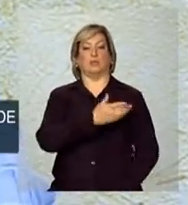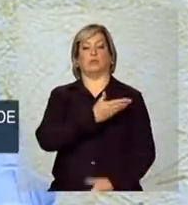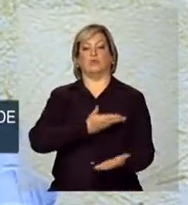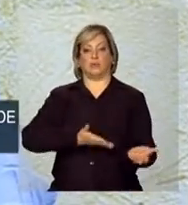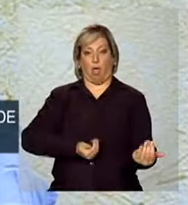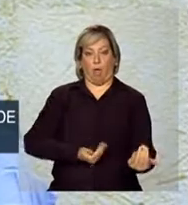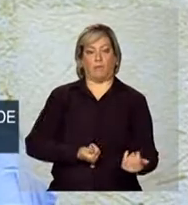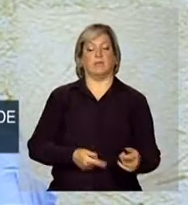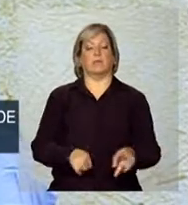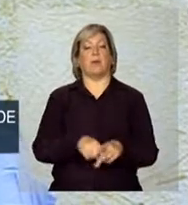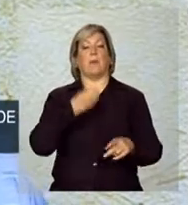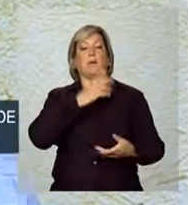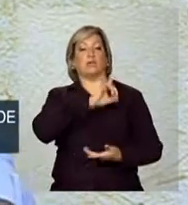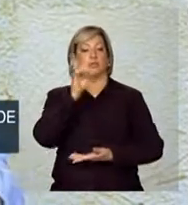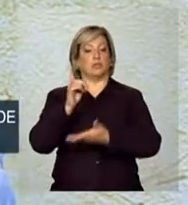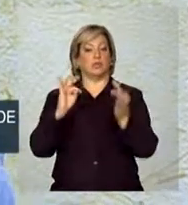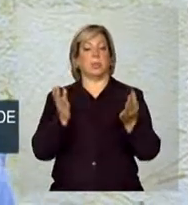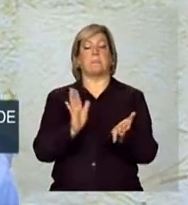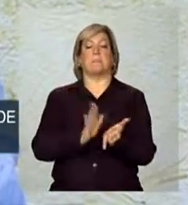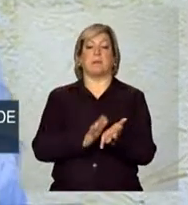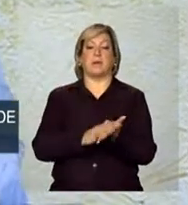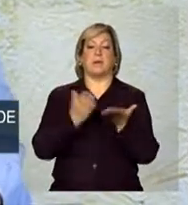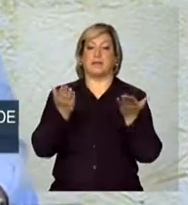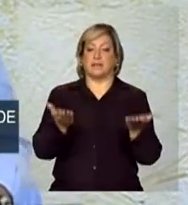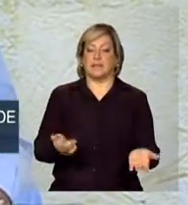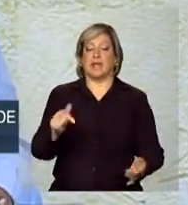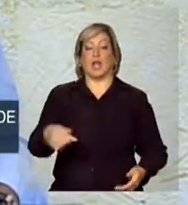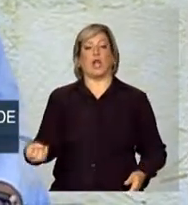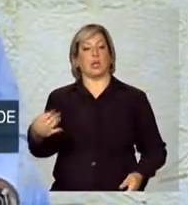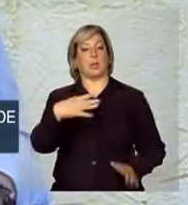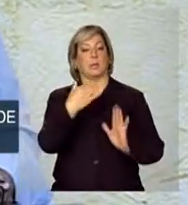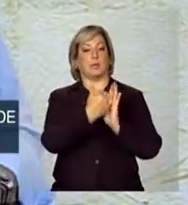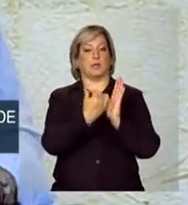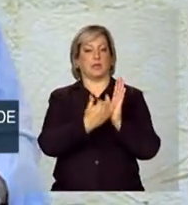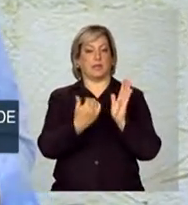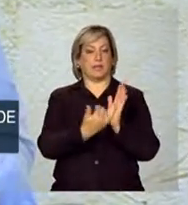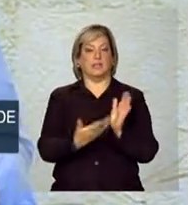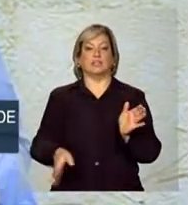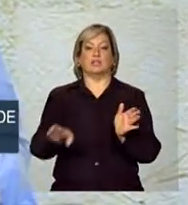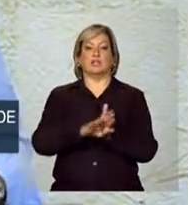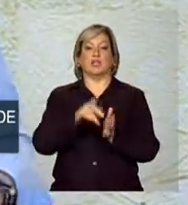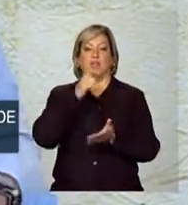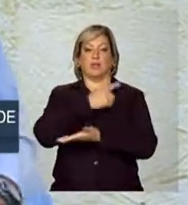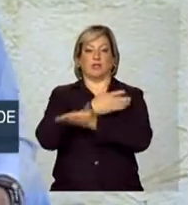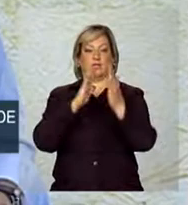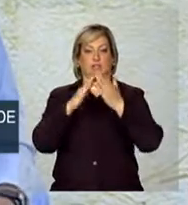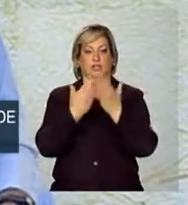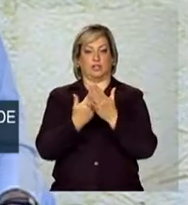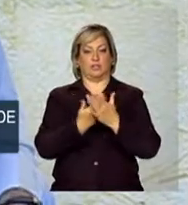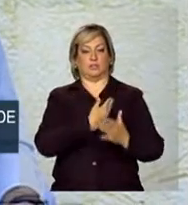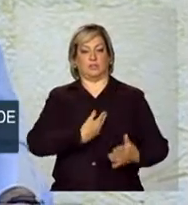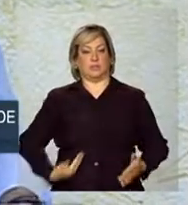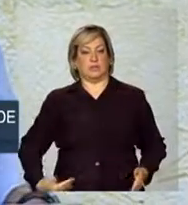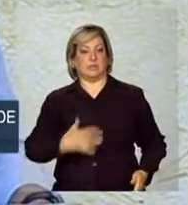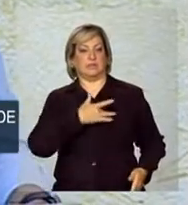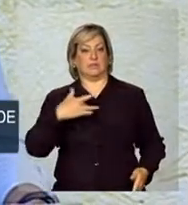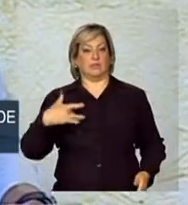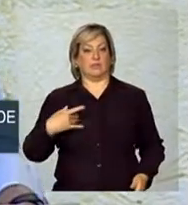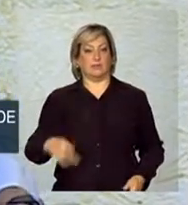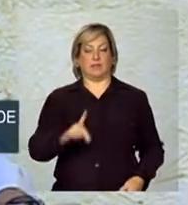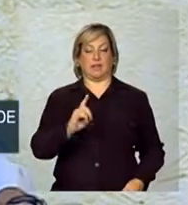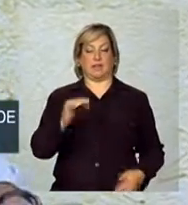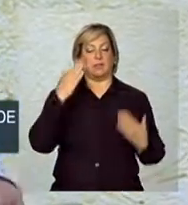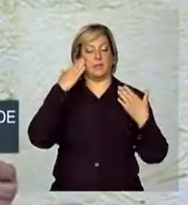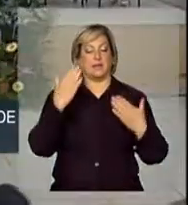nossos jovens então um bom dia a todos e parabéns por esse novo programa que chega às escolas e à rede pública de saúde do Distrito Federal